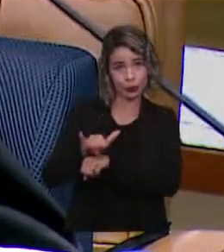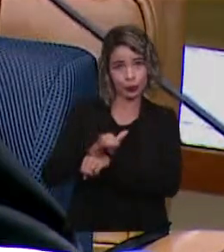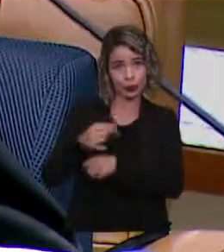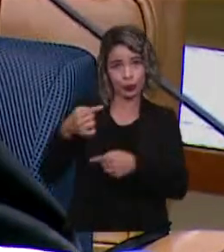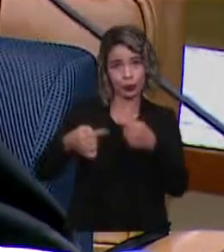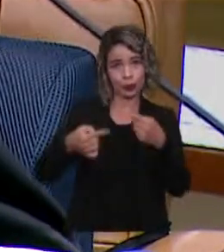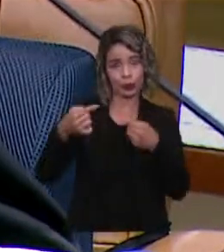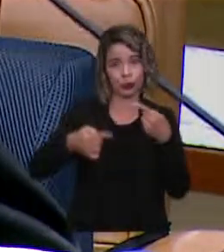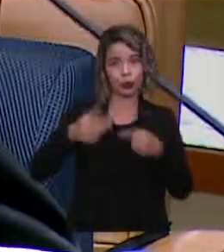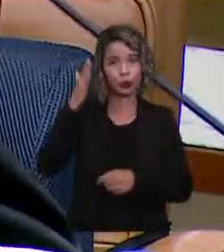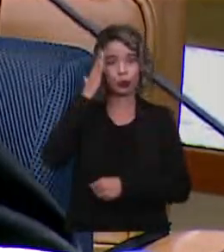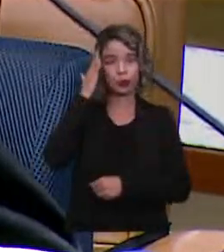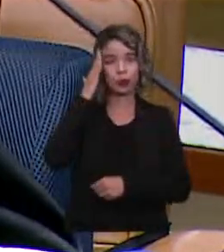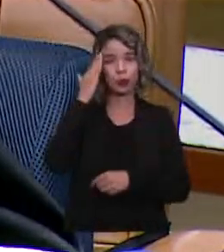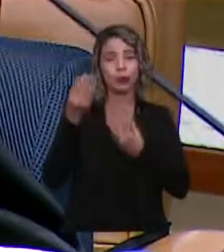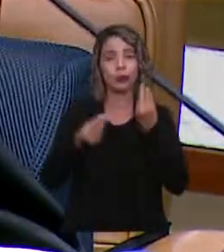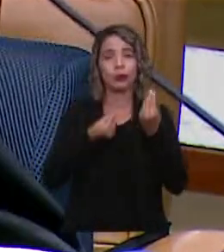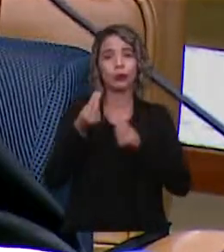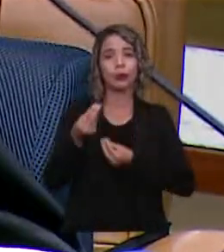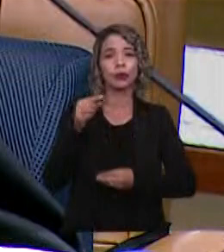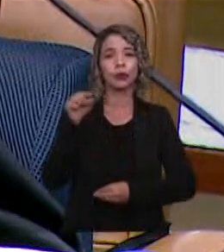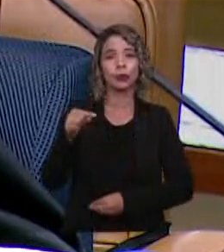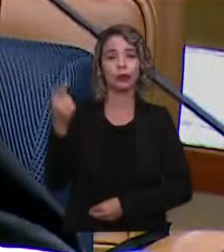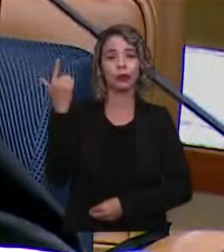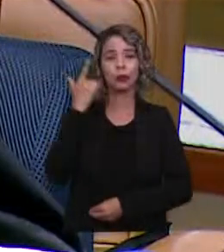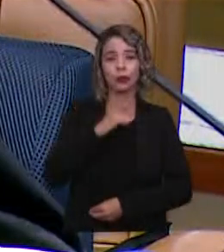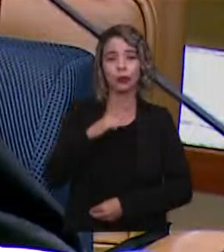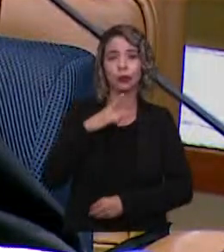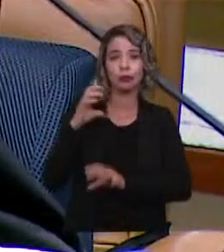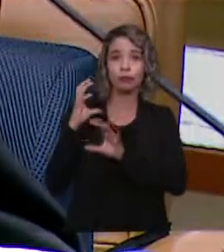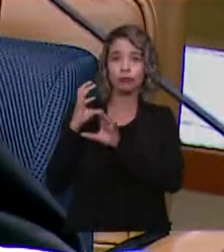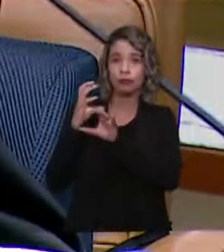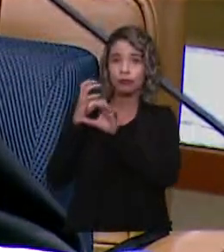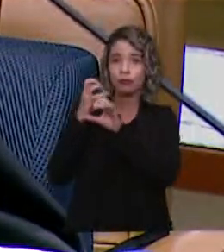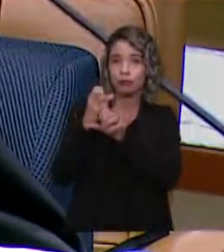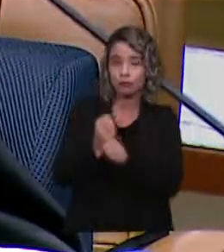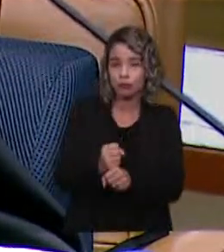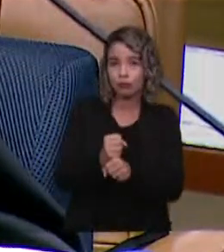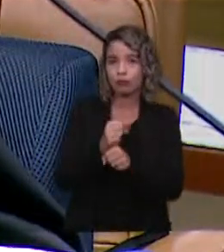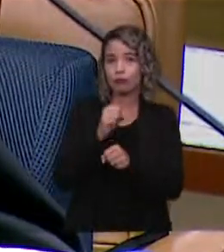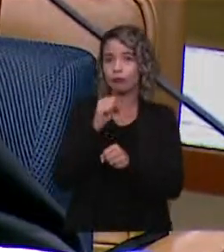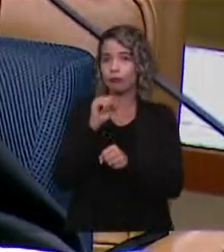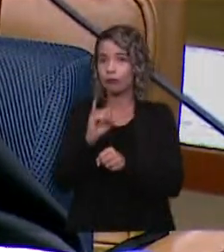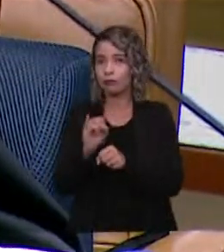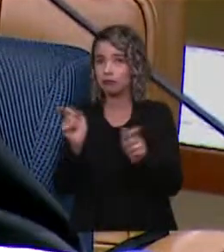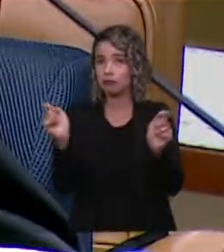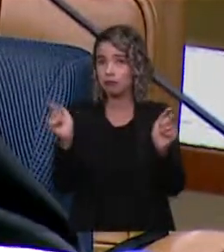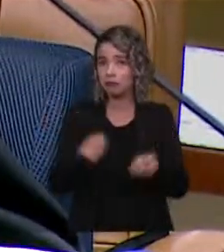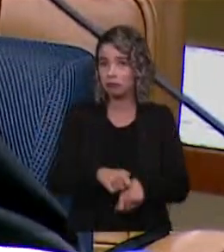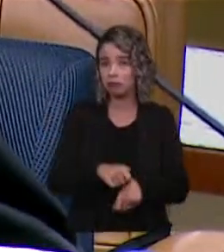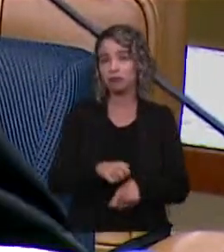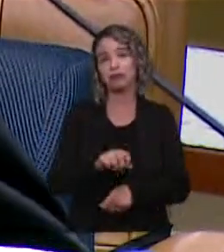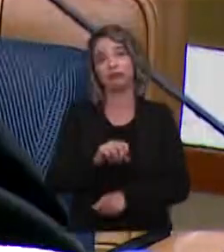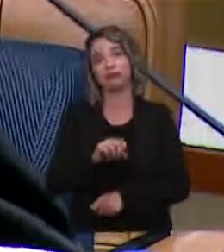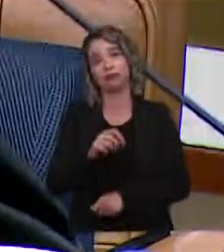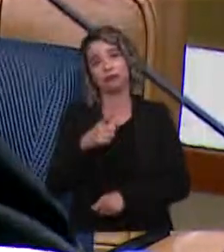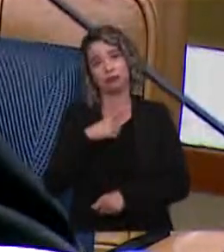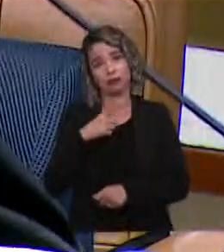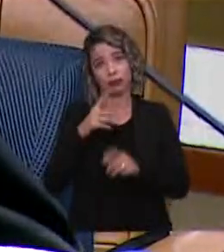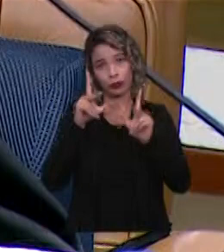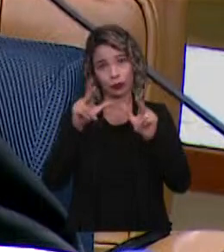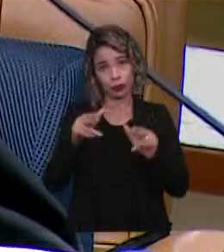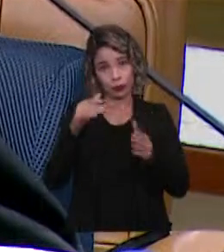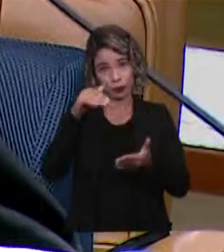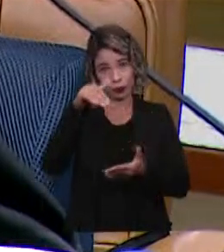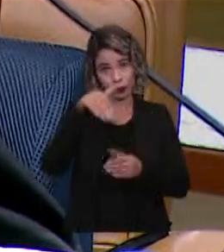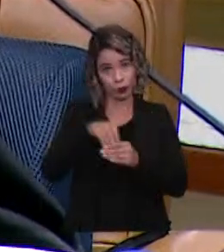de saber como isto será computado, se nós poderemos computar, como está no